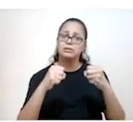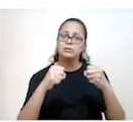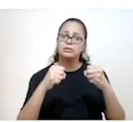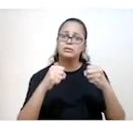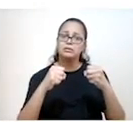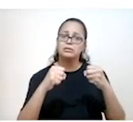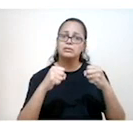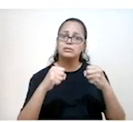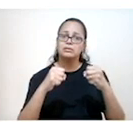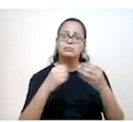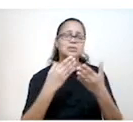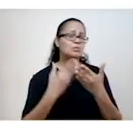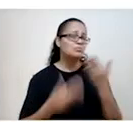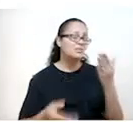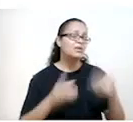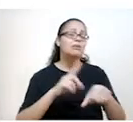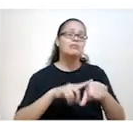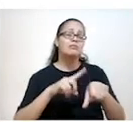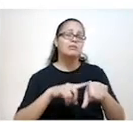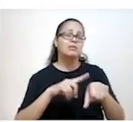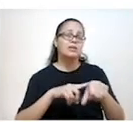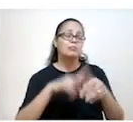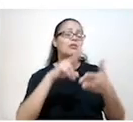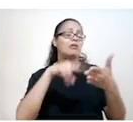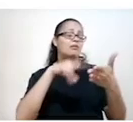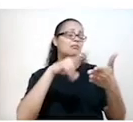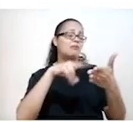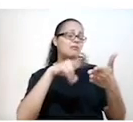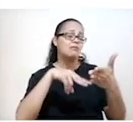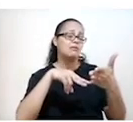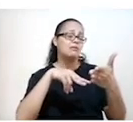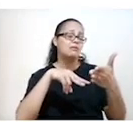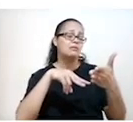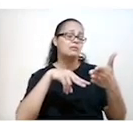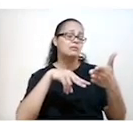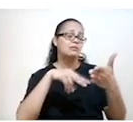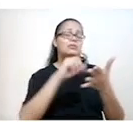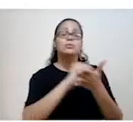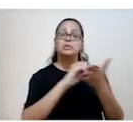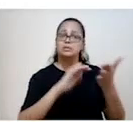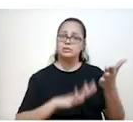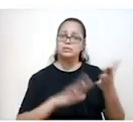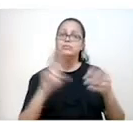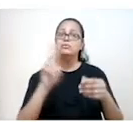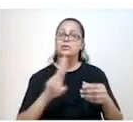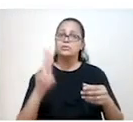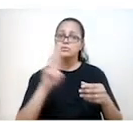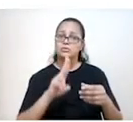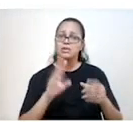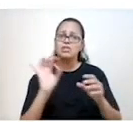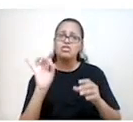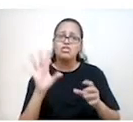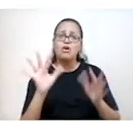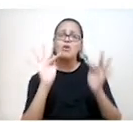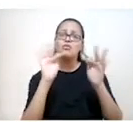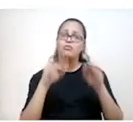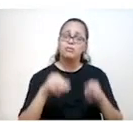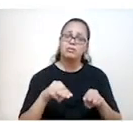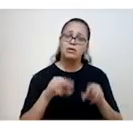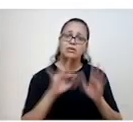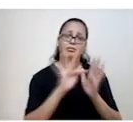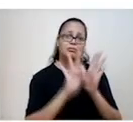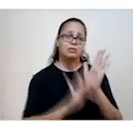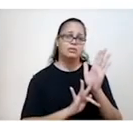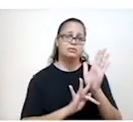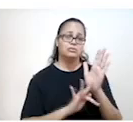não perco tempo lendo aquilo tudo de novo. Porque o exercício mesmo, ó, que a gente vai usar, era só aquele finalzinho. E tem A.